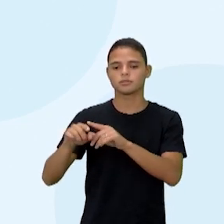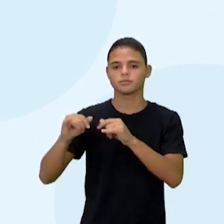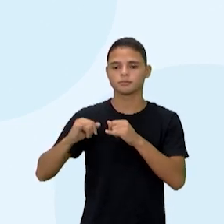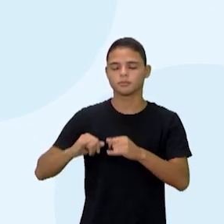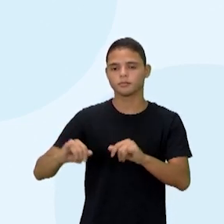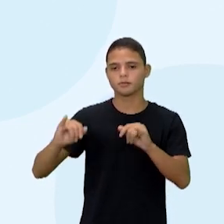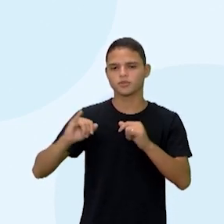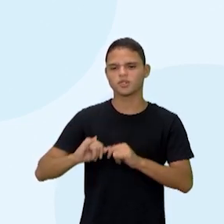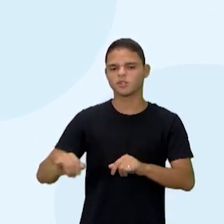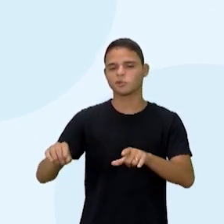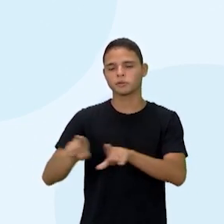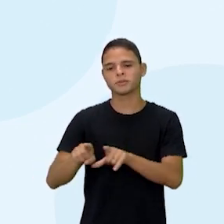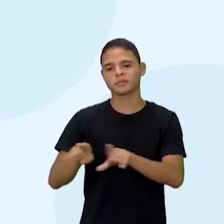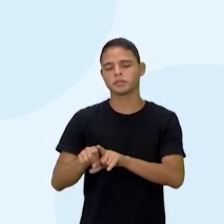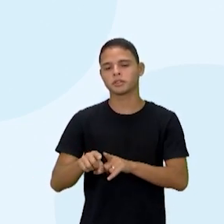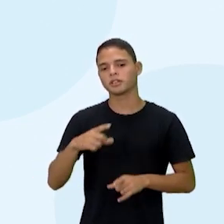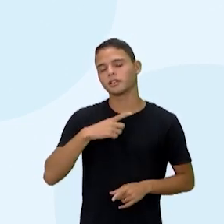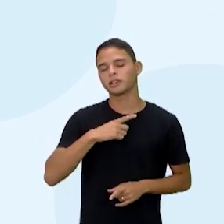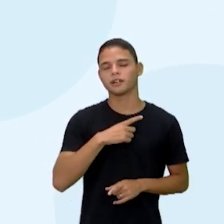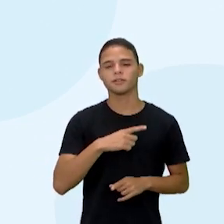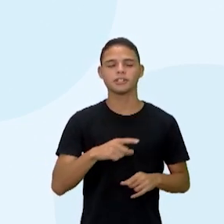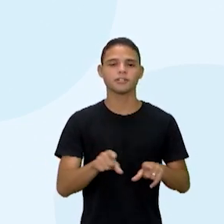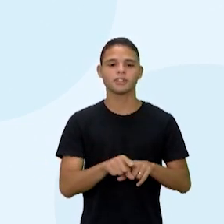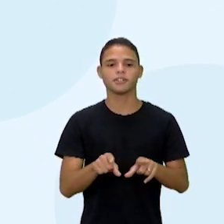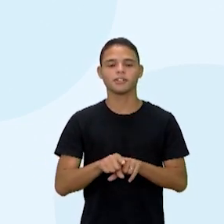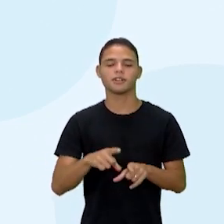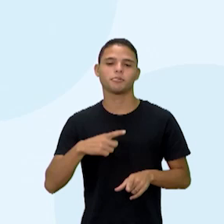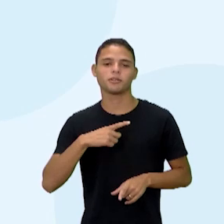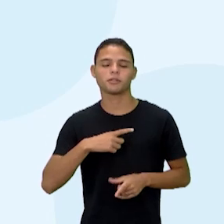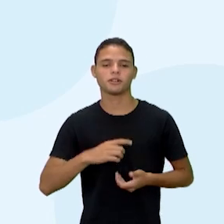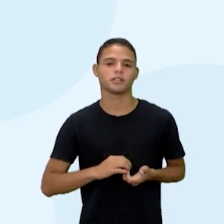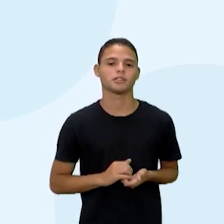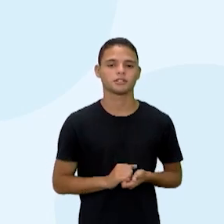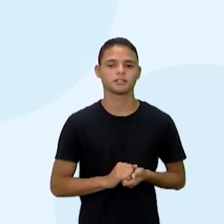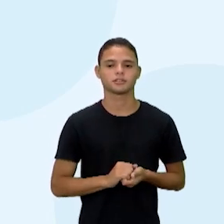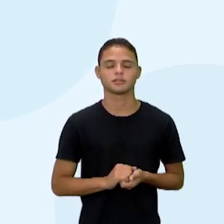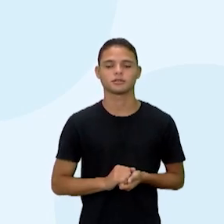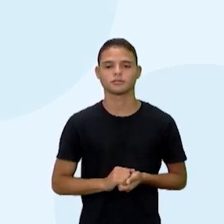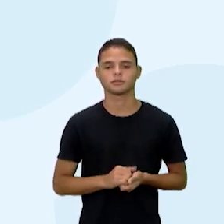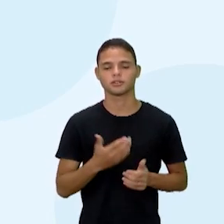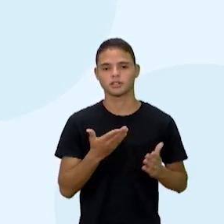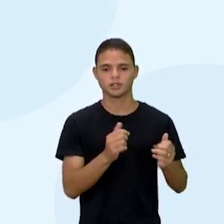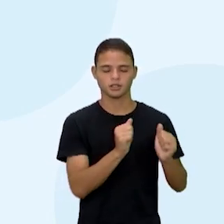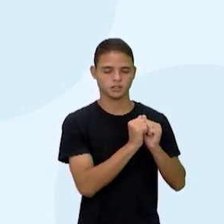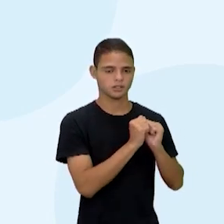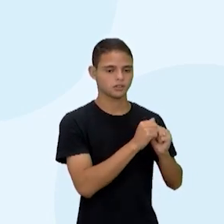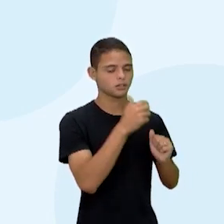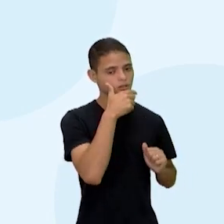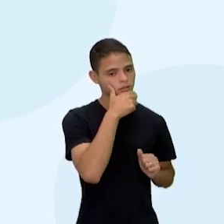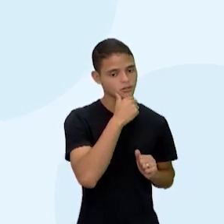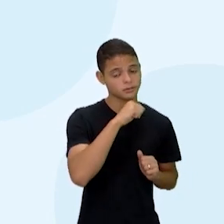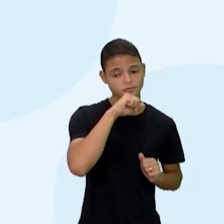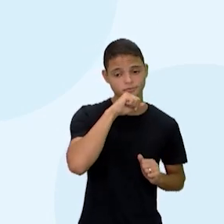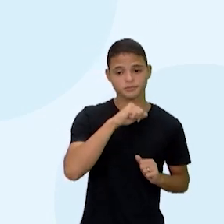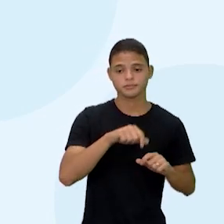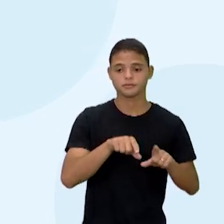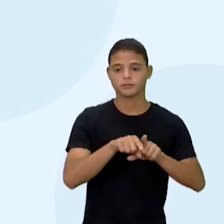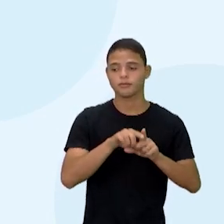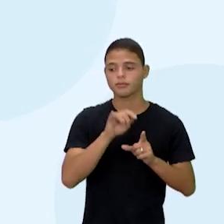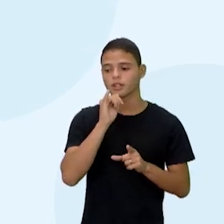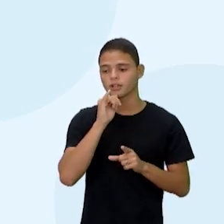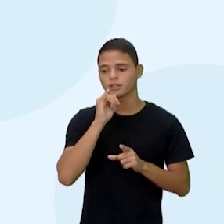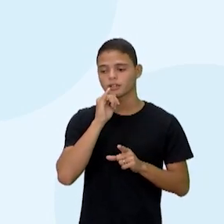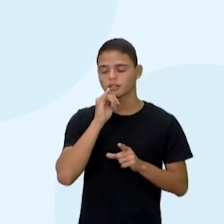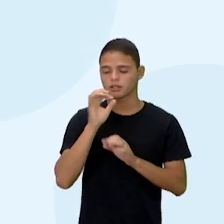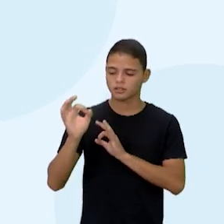com os colegas da sala de recursos, com o professor de história e com o pai. Né? Então, esse aqui é um exemplo de um projeto